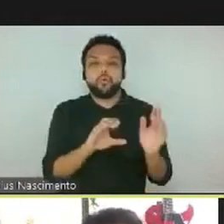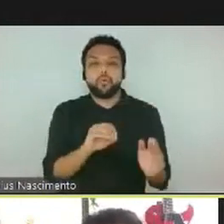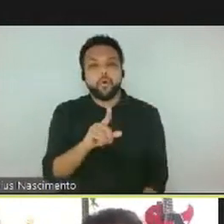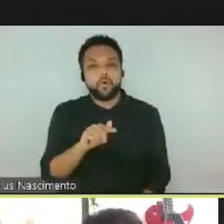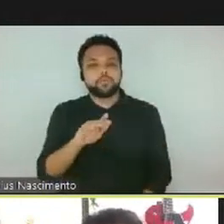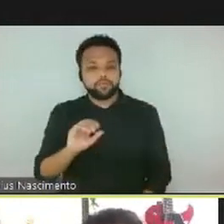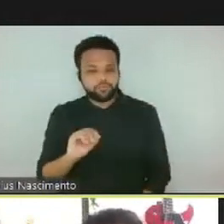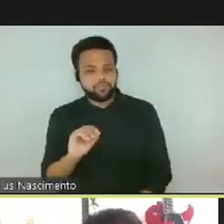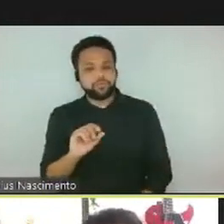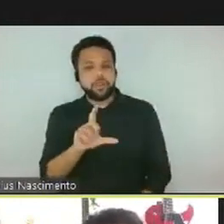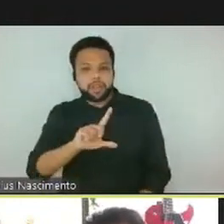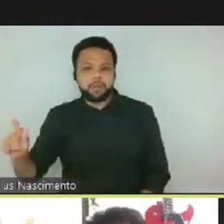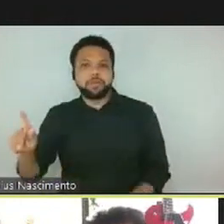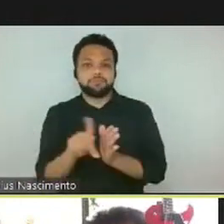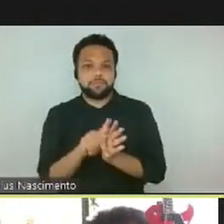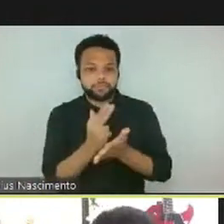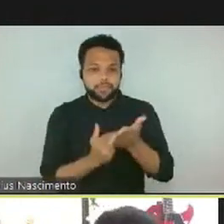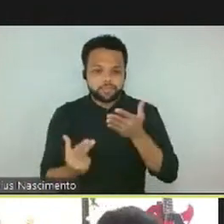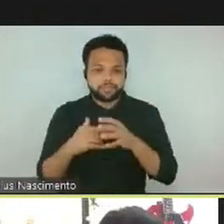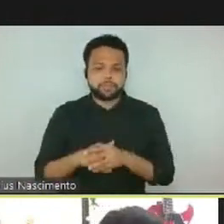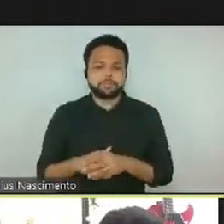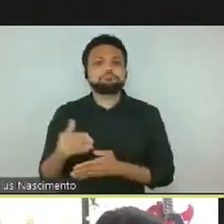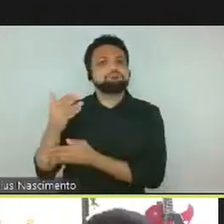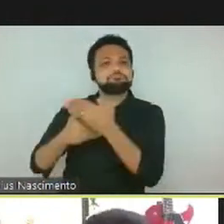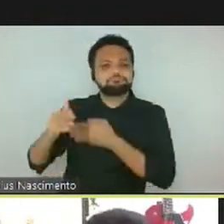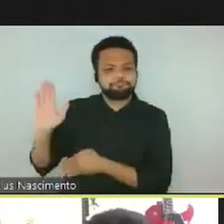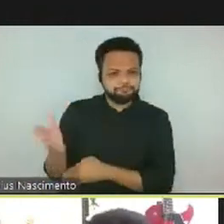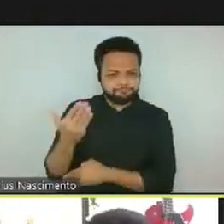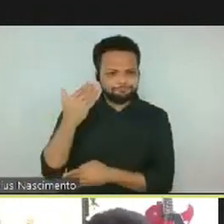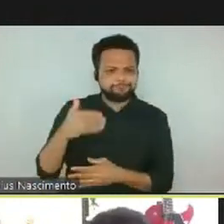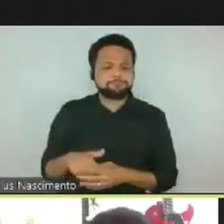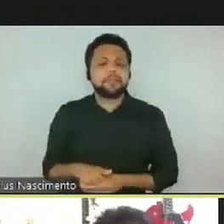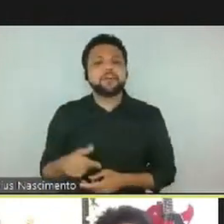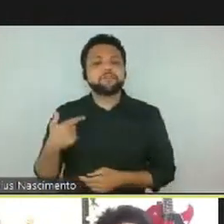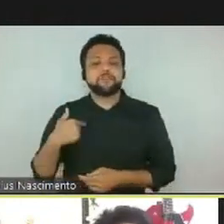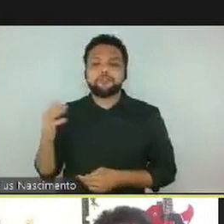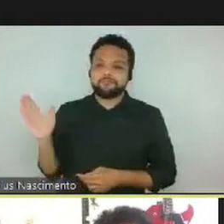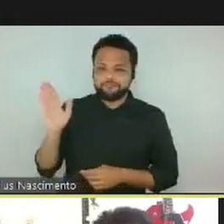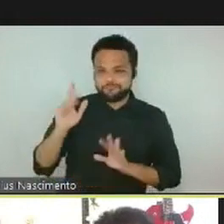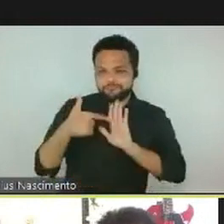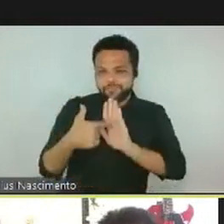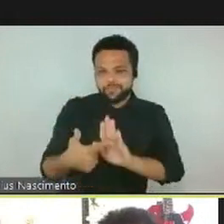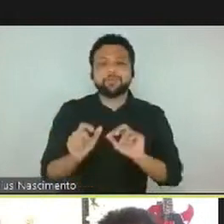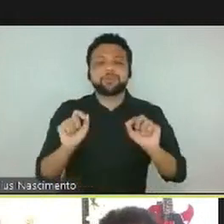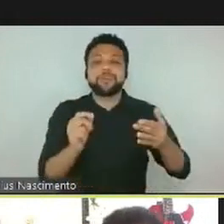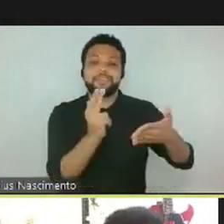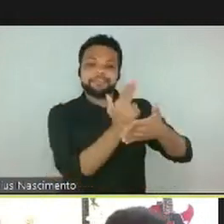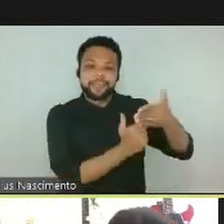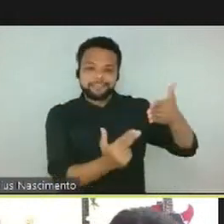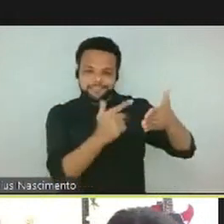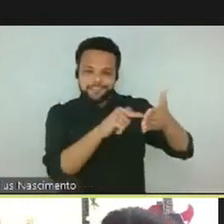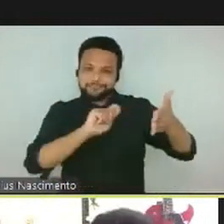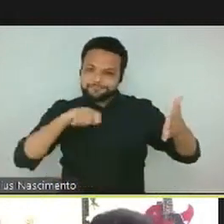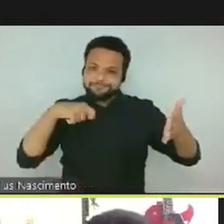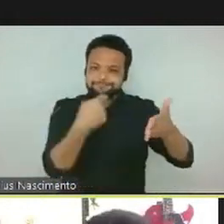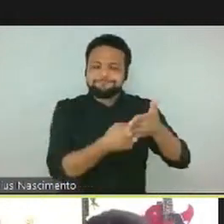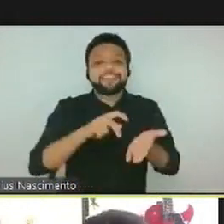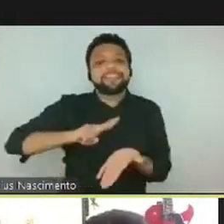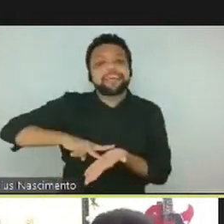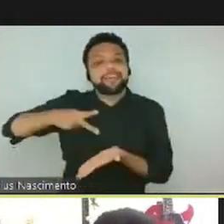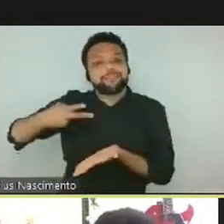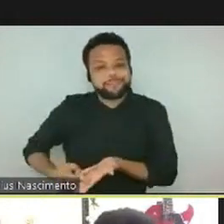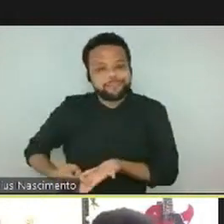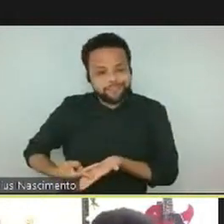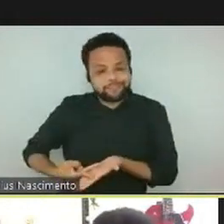vou só trazer uma ideia que é do desenho como tradução. É muito importante que a gente